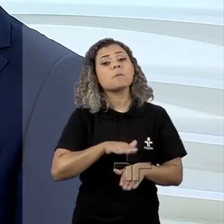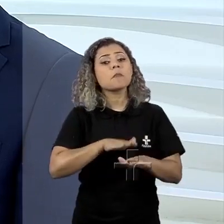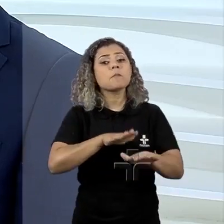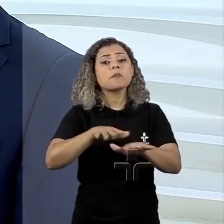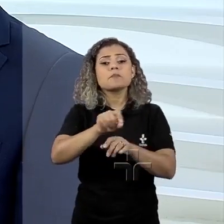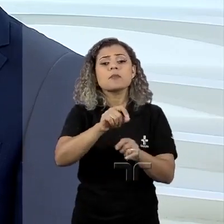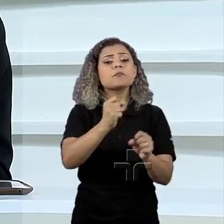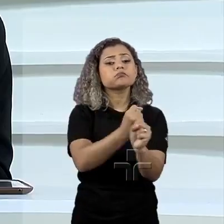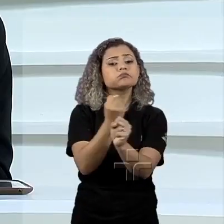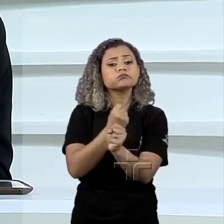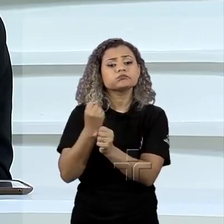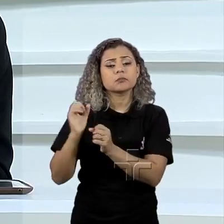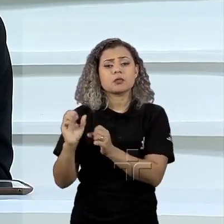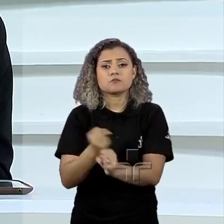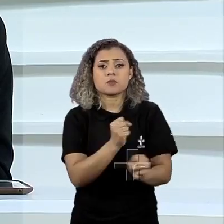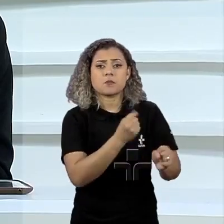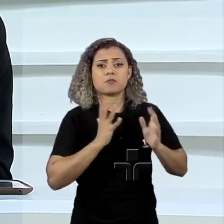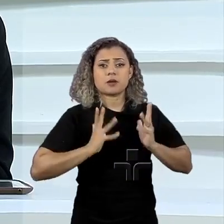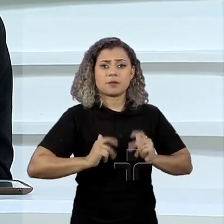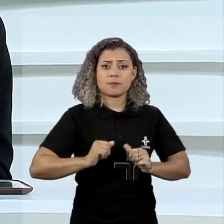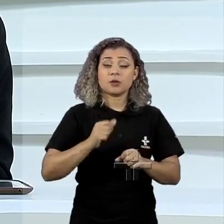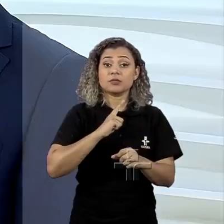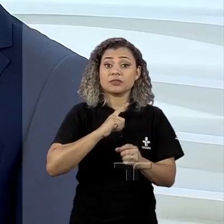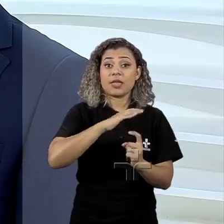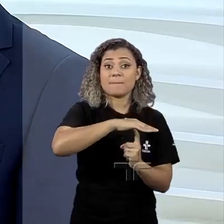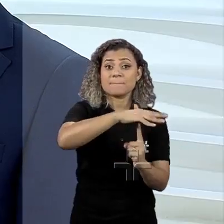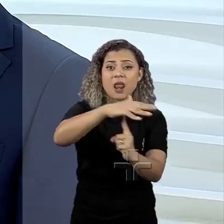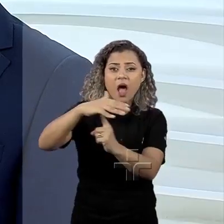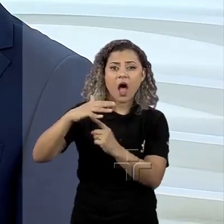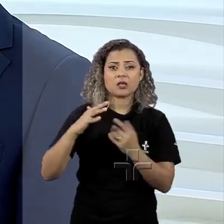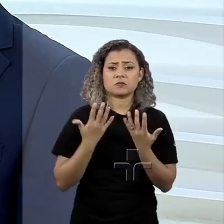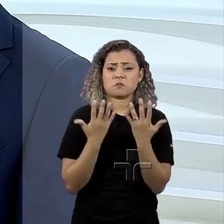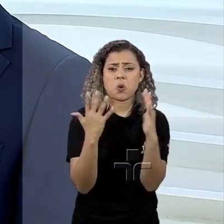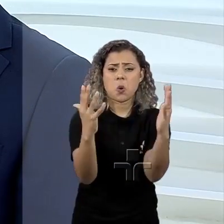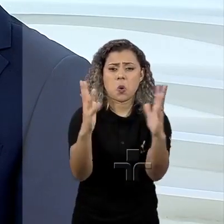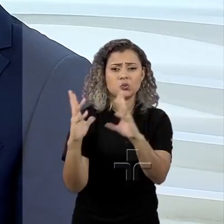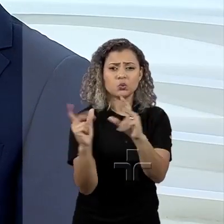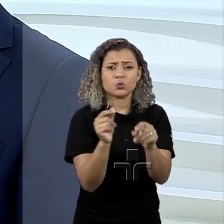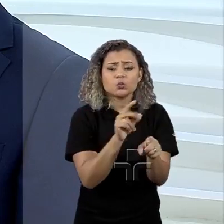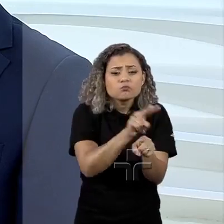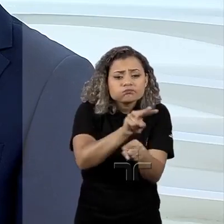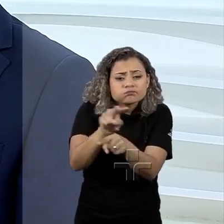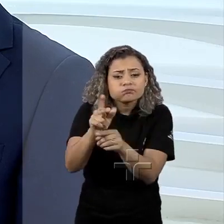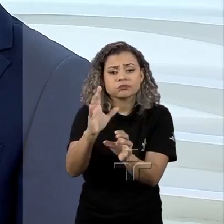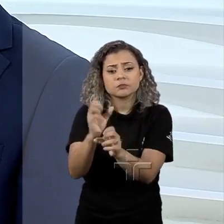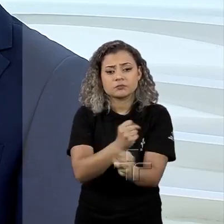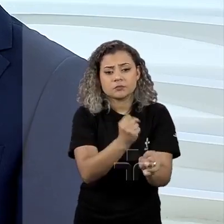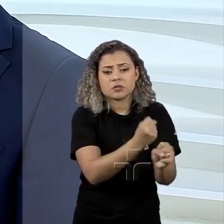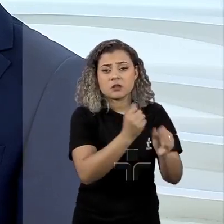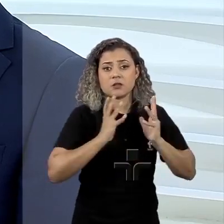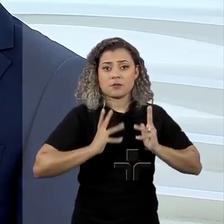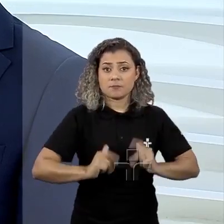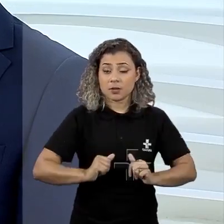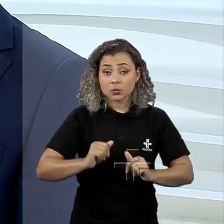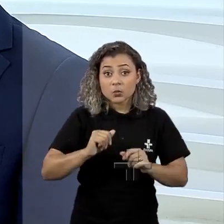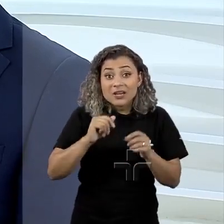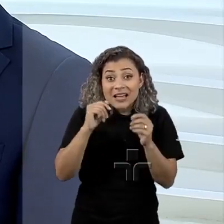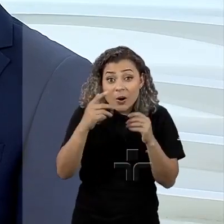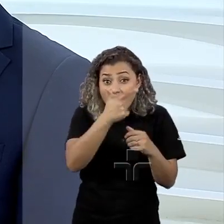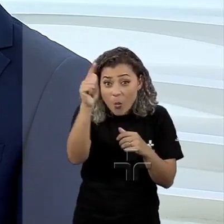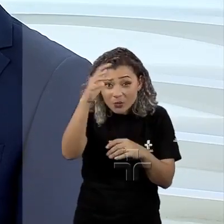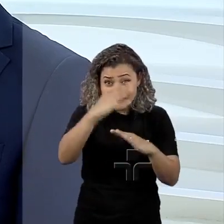Aliás, temos mais de 1.500 praças e canteiros adotados pelo setor privado em São Paulo. Nenhuma outra cidade brasileira tem este